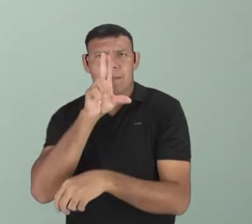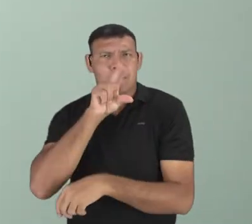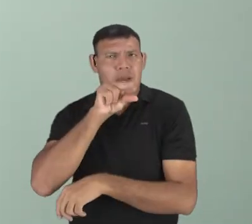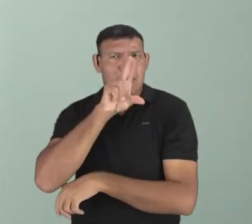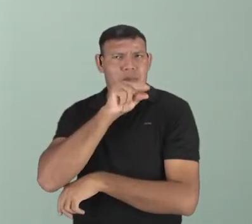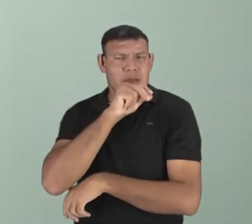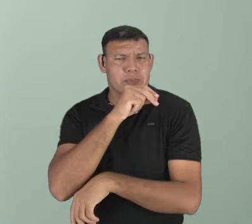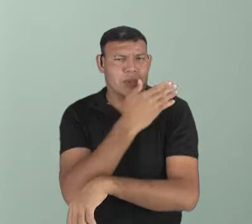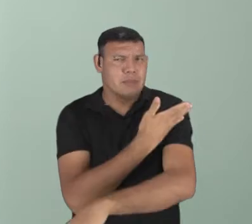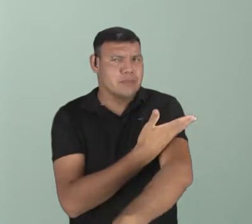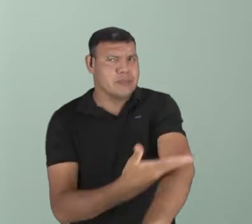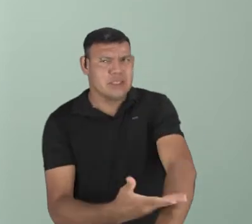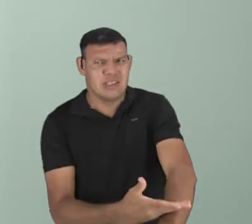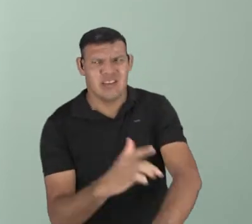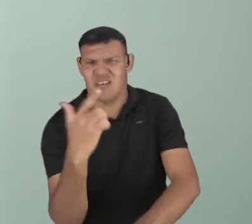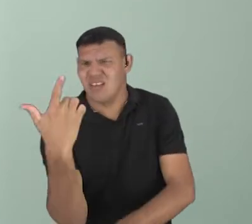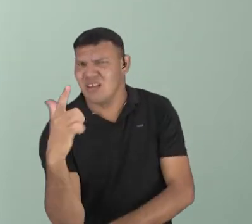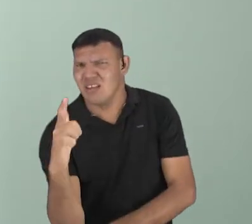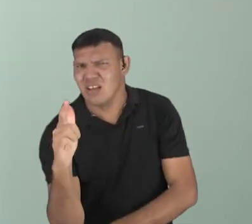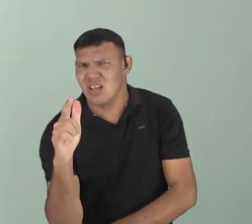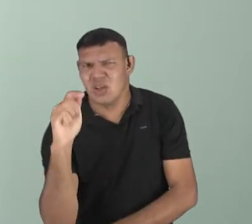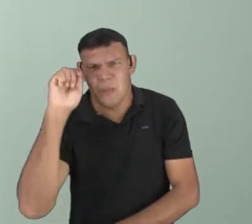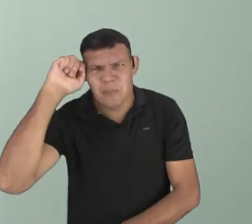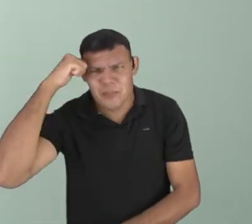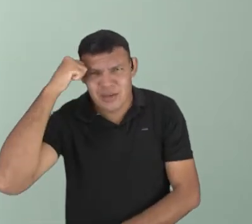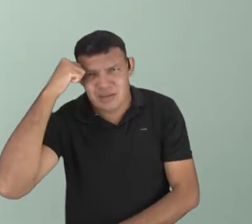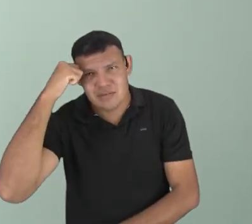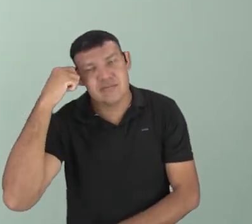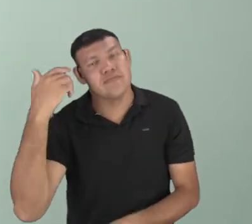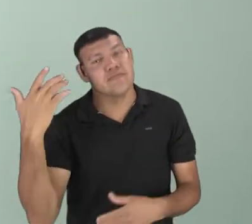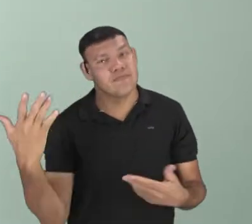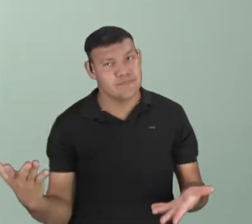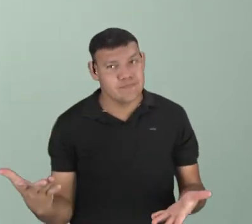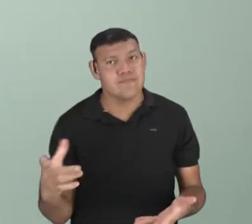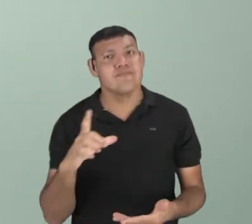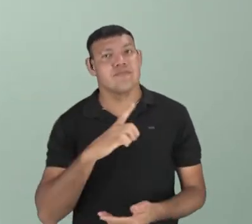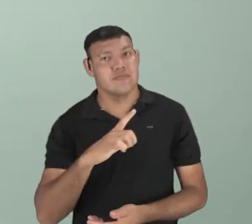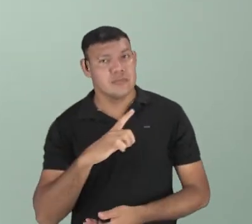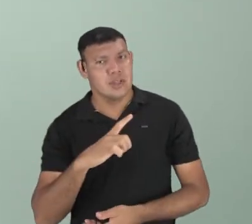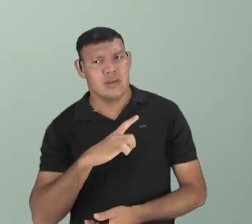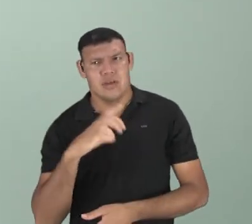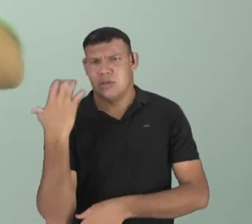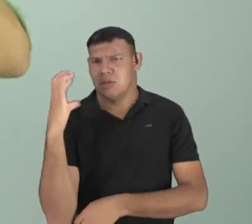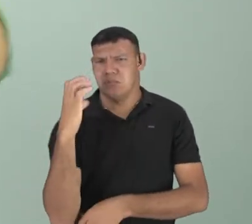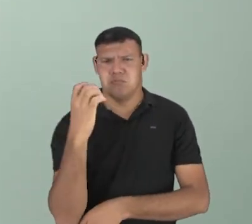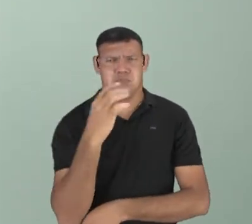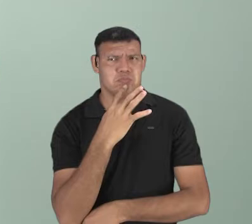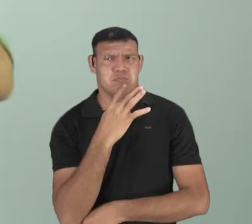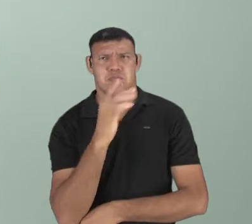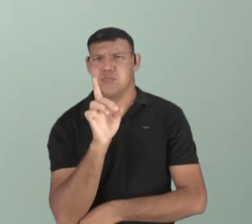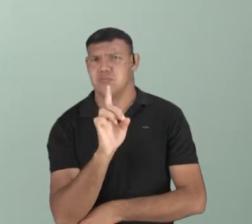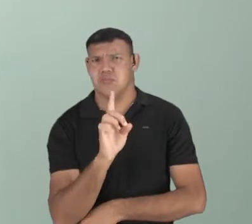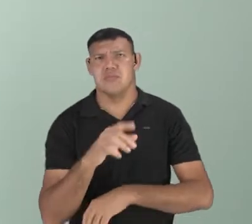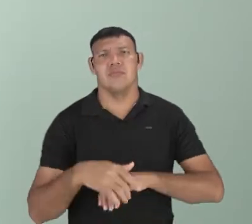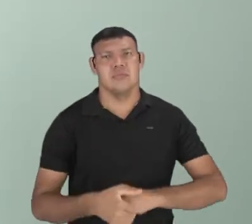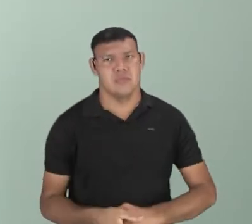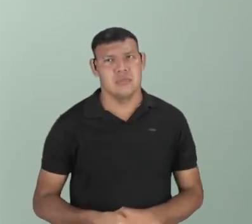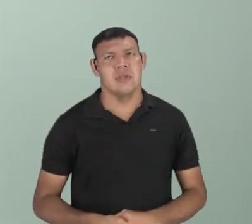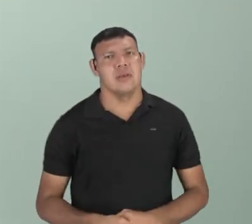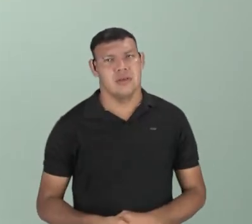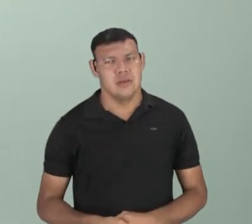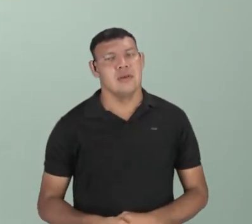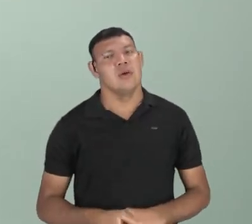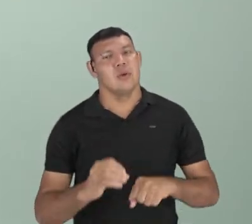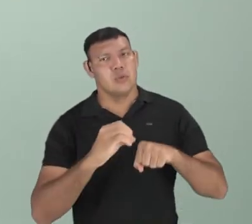afirmar que não existem cisnes negros. Pode haver algo que a ciência não conhece, e a ciência é sempre esse